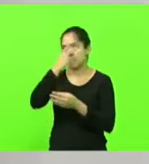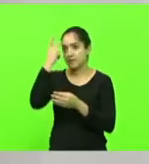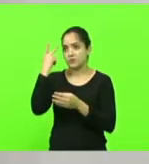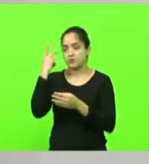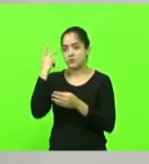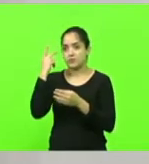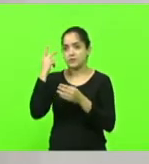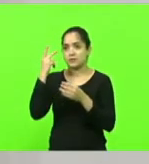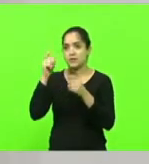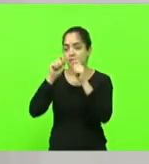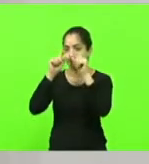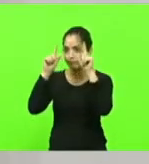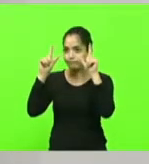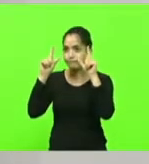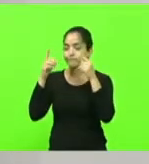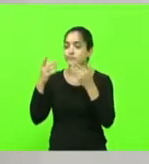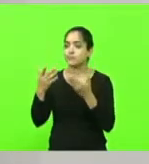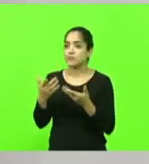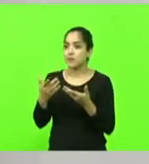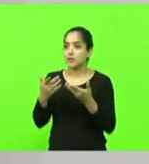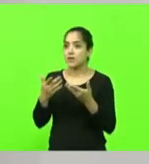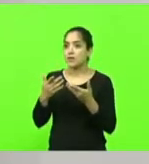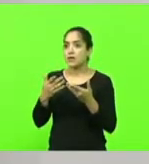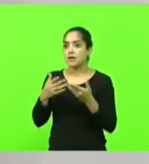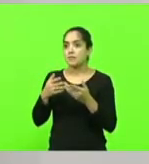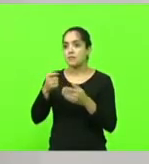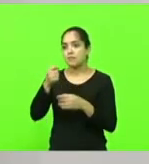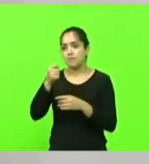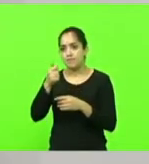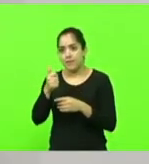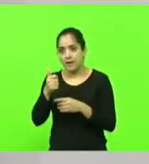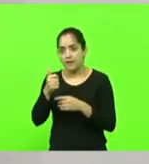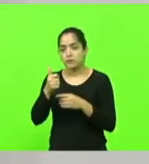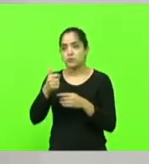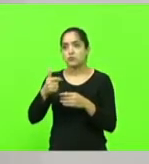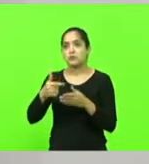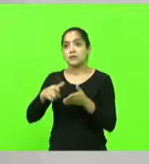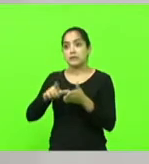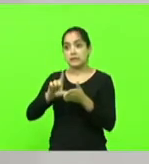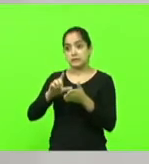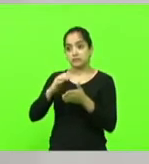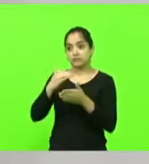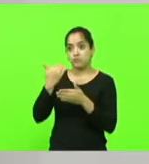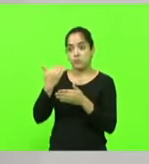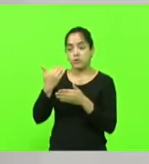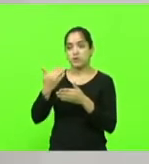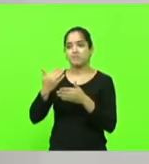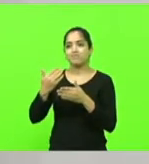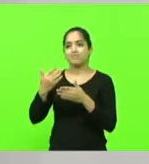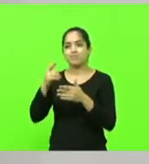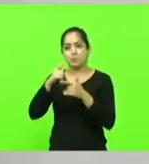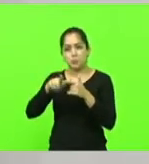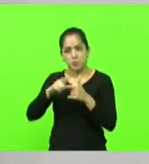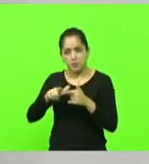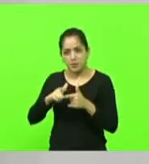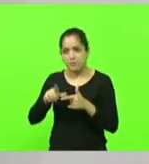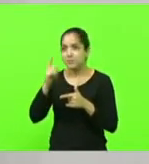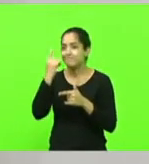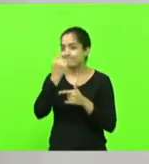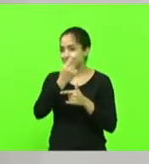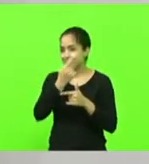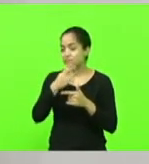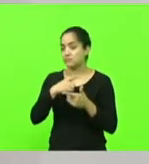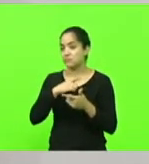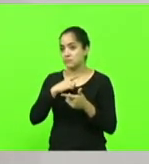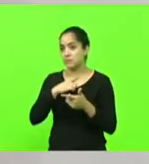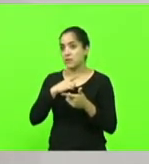enxergar. E, no final da sua vida, ele teve problemas gravíssimos de visão. Já envolvido